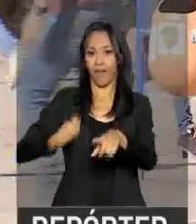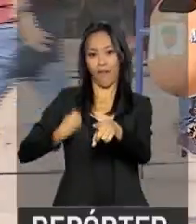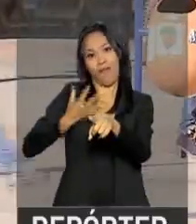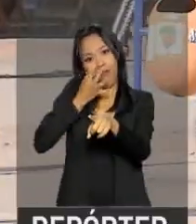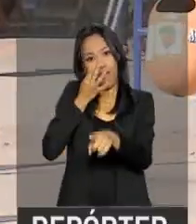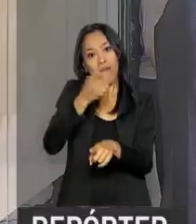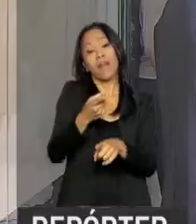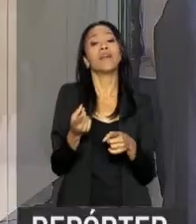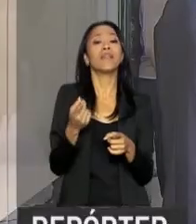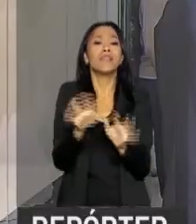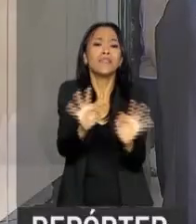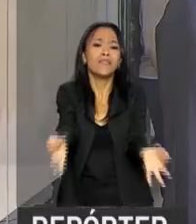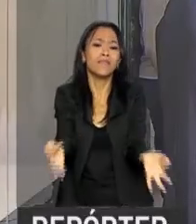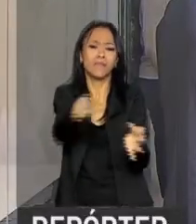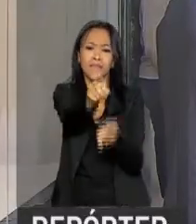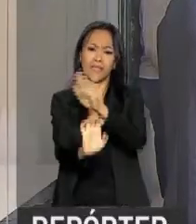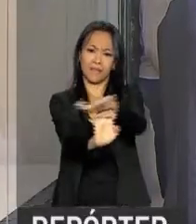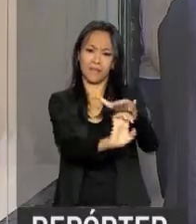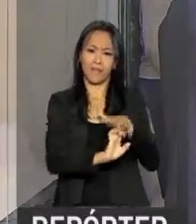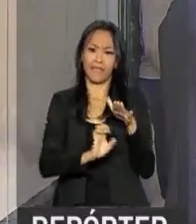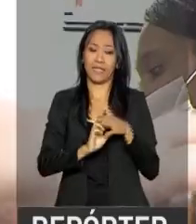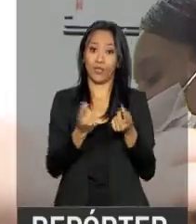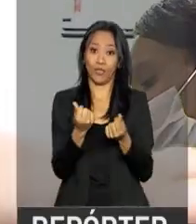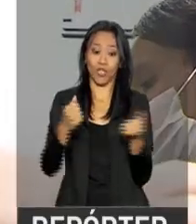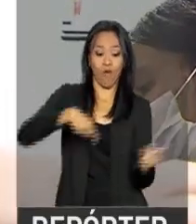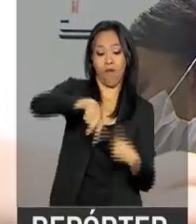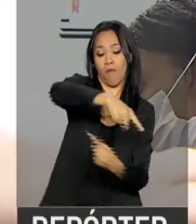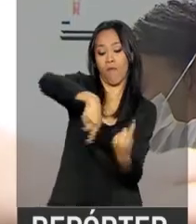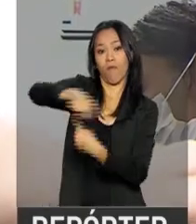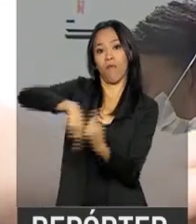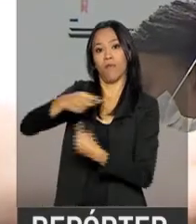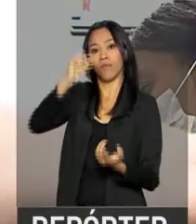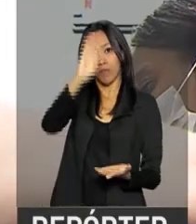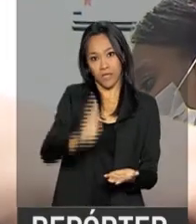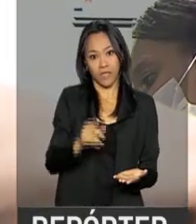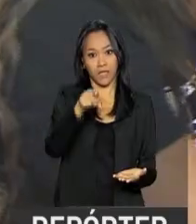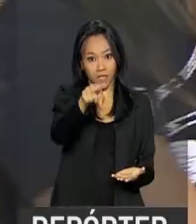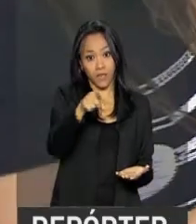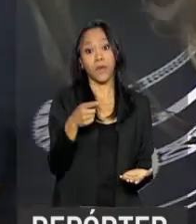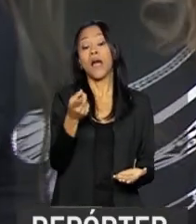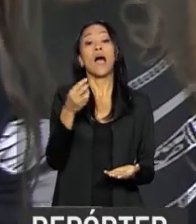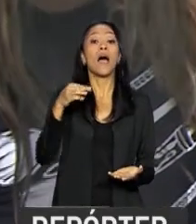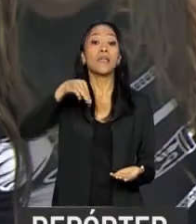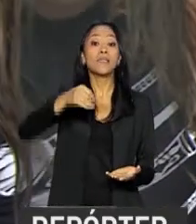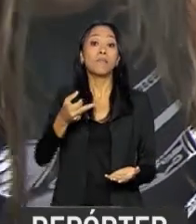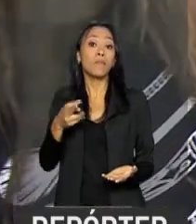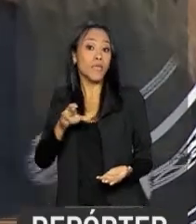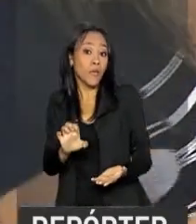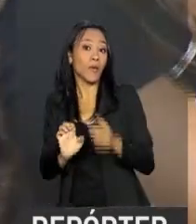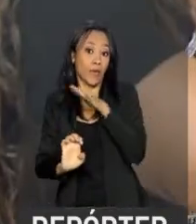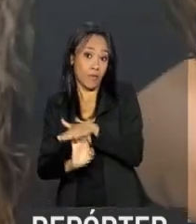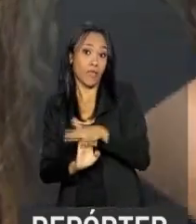pequenos negócios movimentando a economia brasileira é inúmeros às micro e pequenas empresas são mais de 12 milhões